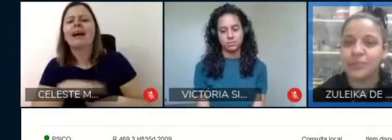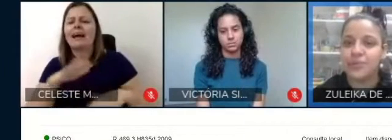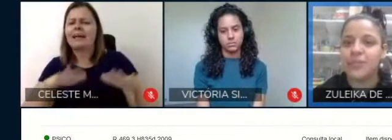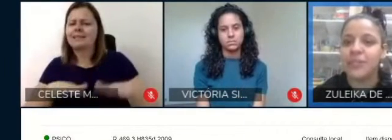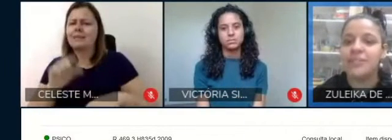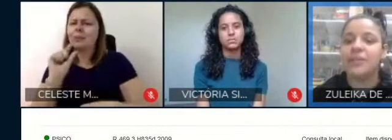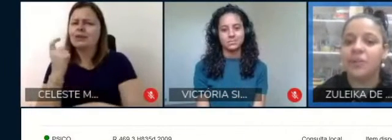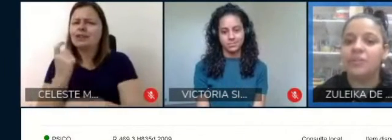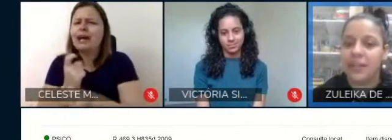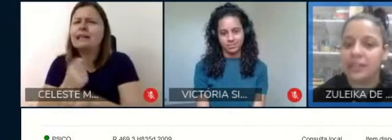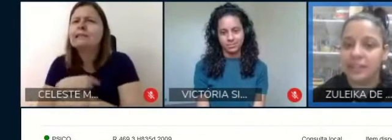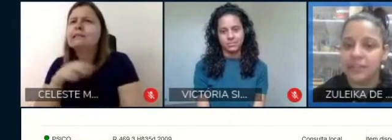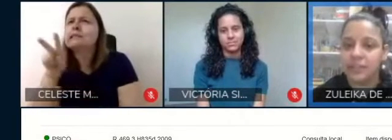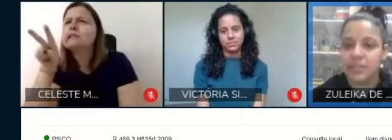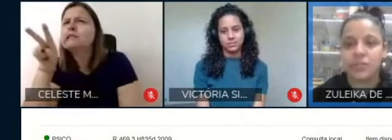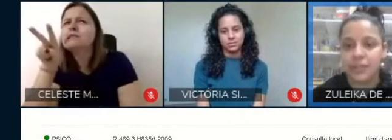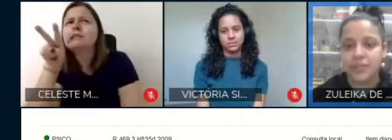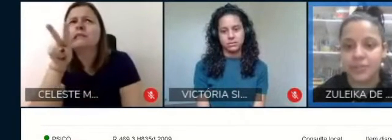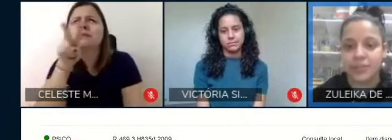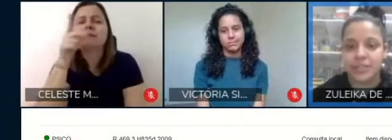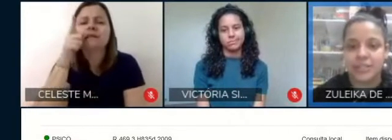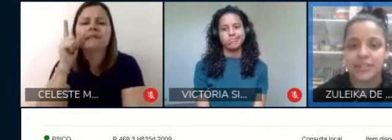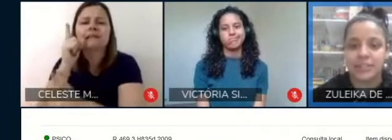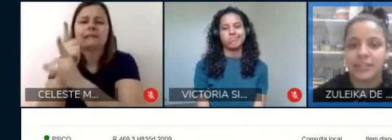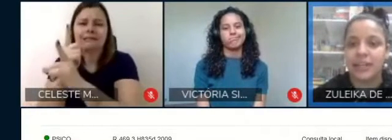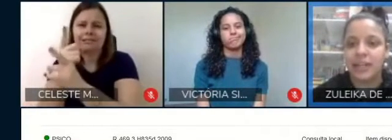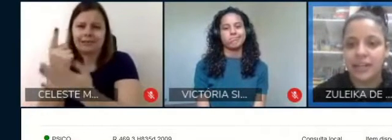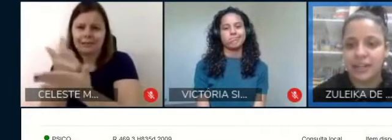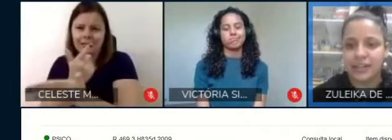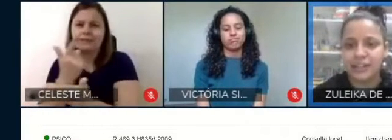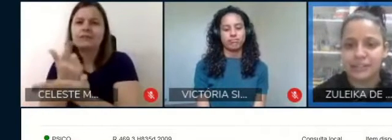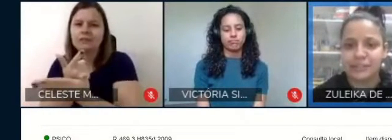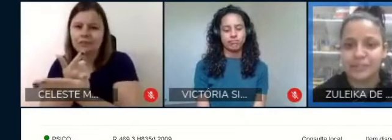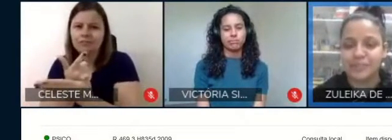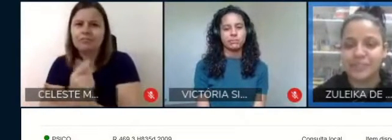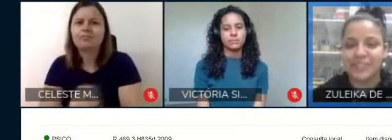pouco chato conseguir se encontrar dentro das coleções, né? Assim,